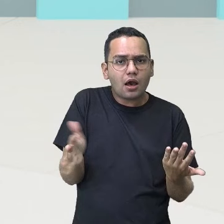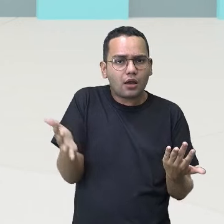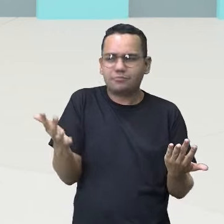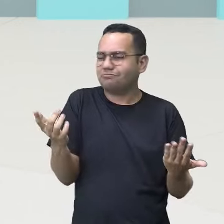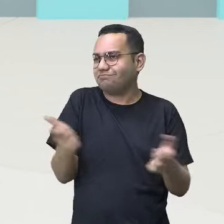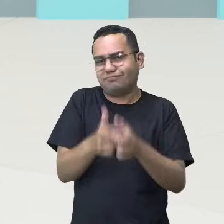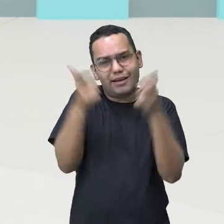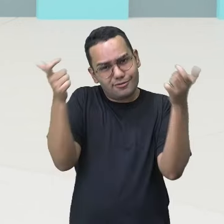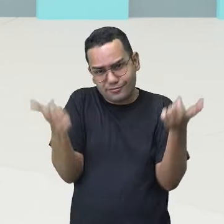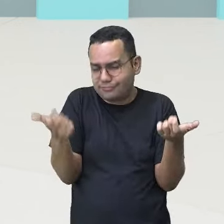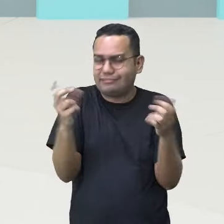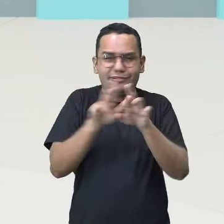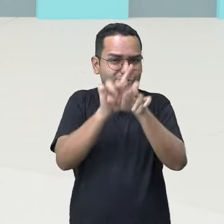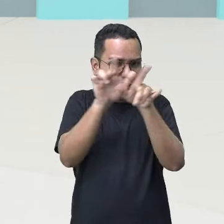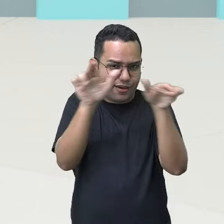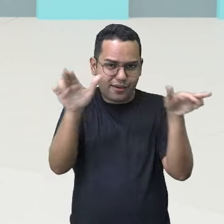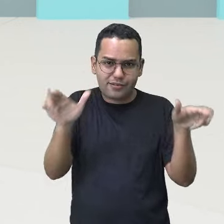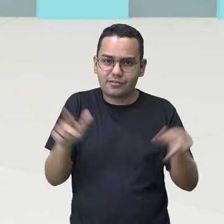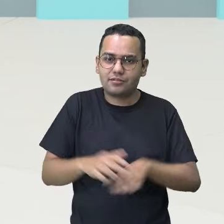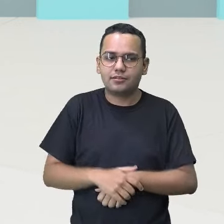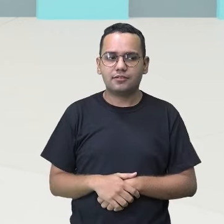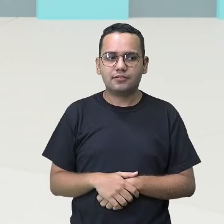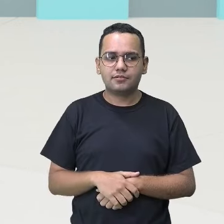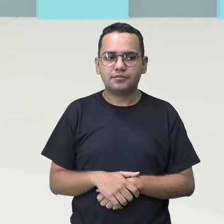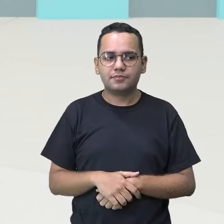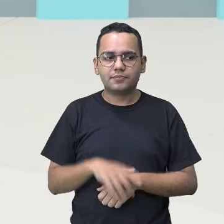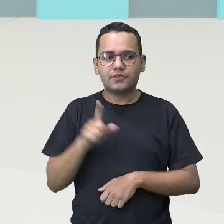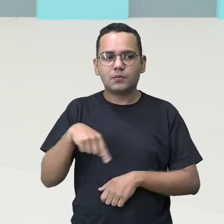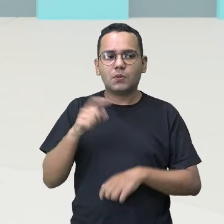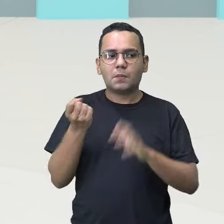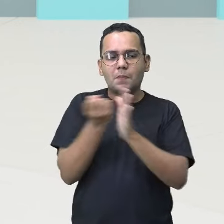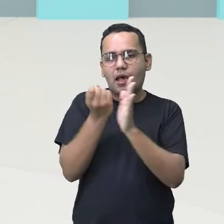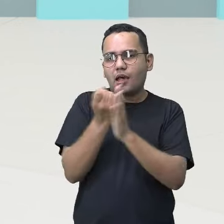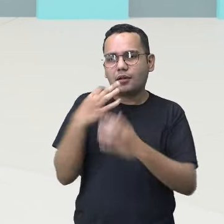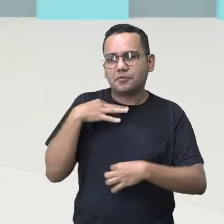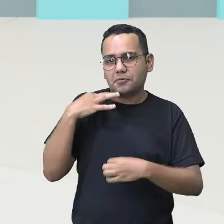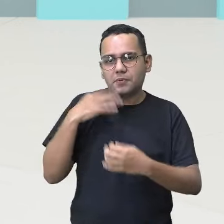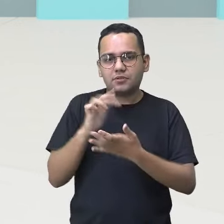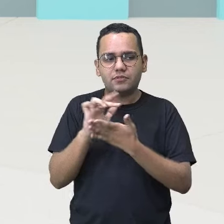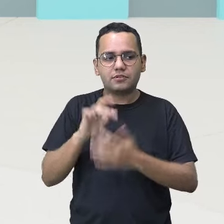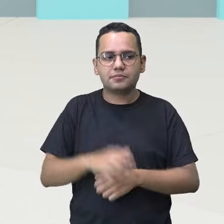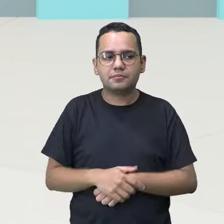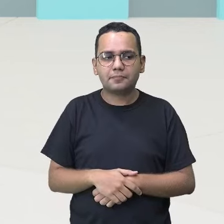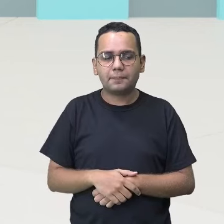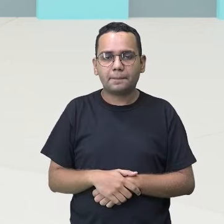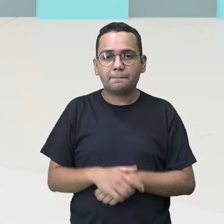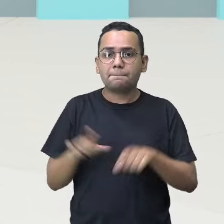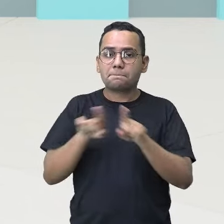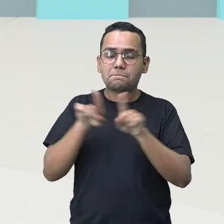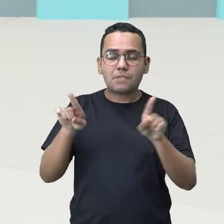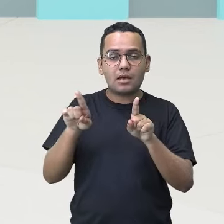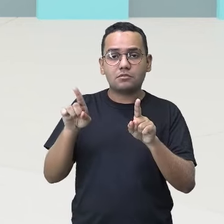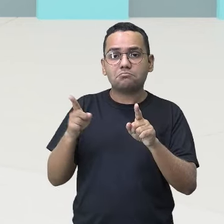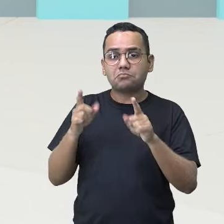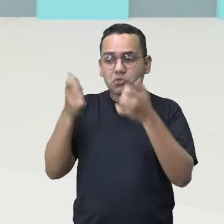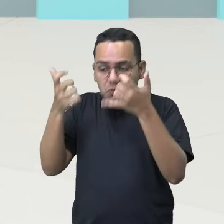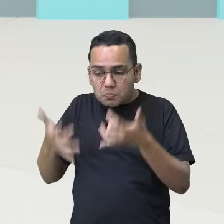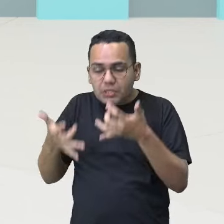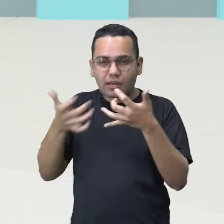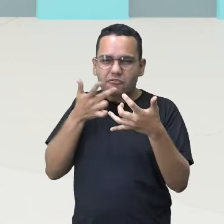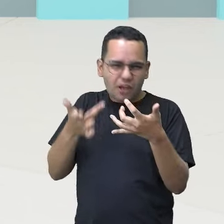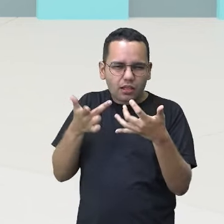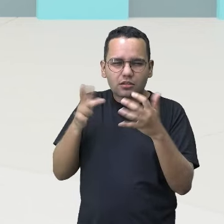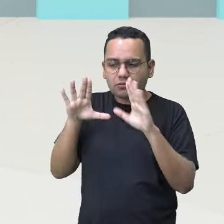milhares um monte aí vocês podem até pensar nas marcas de roupa não é mas eu estou falando especificamente da